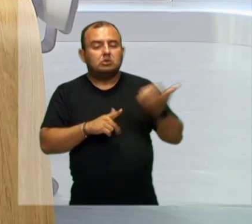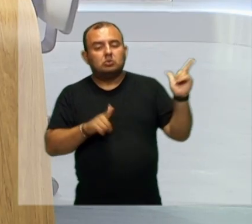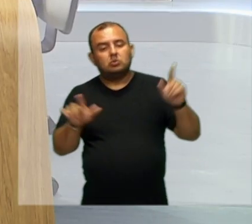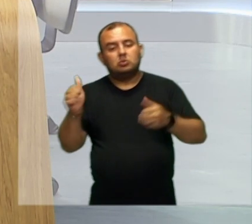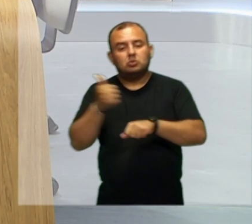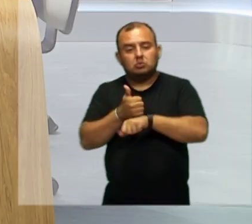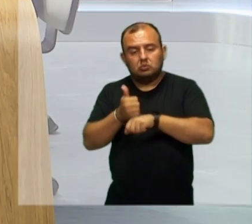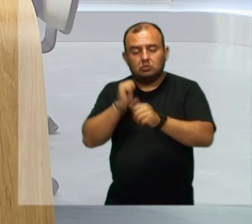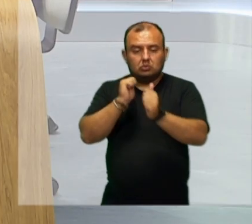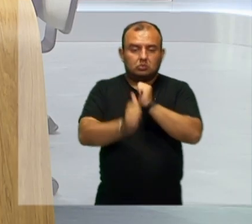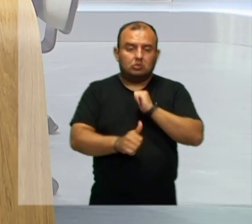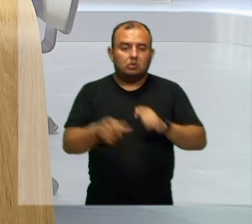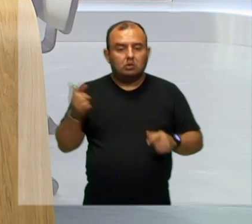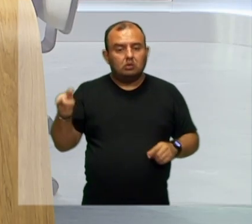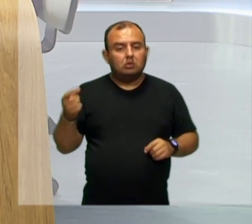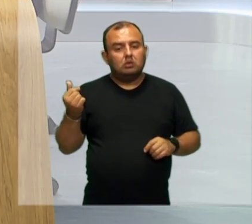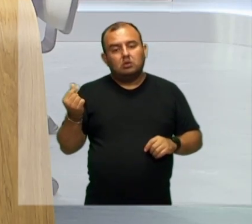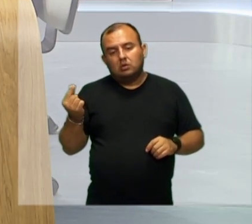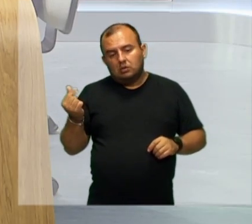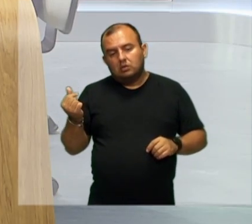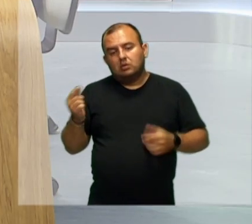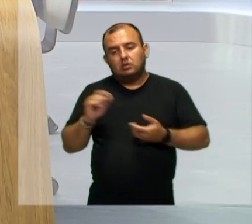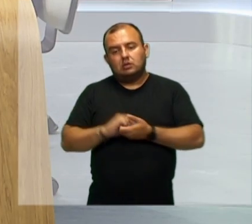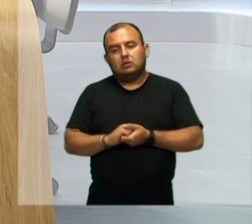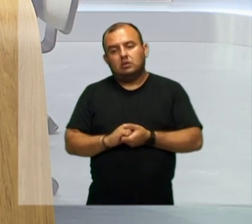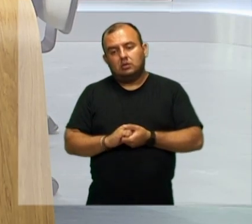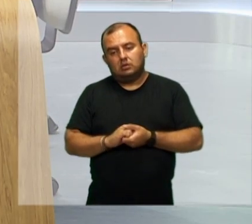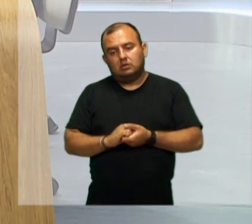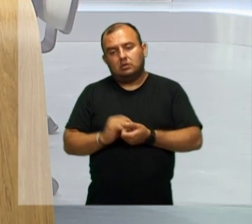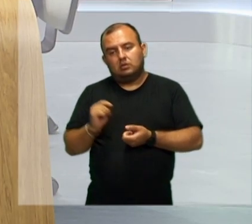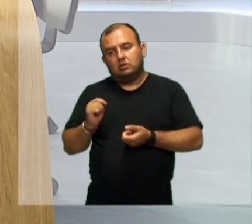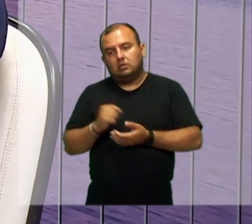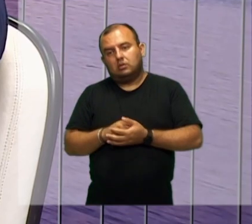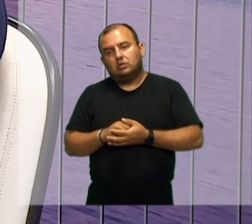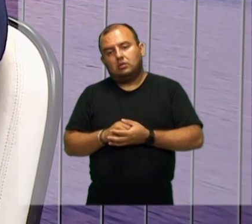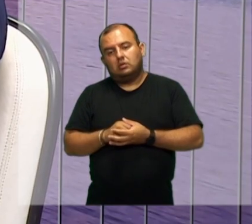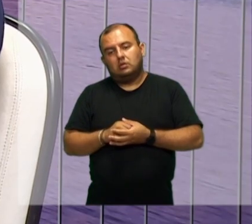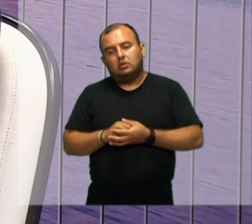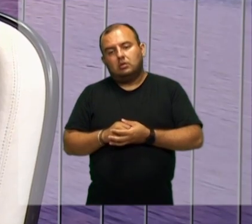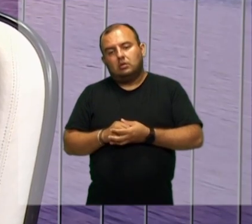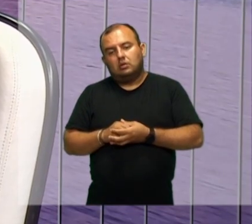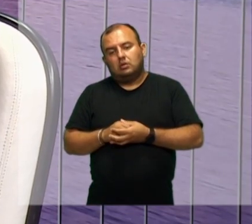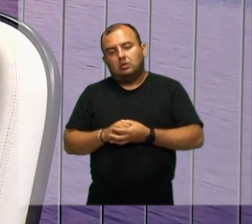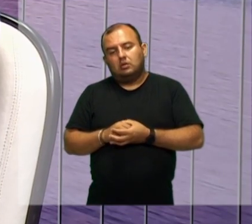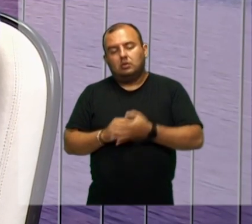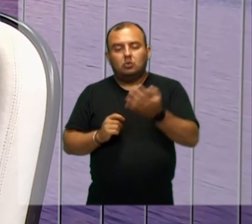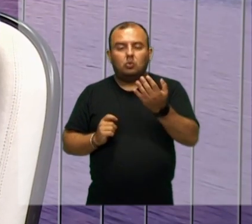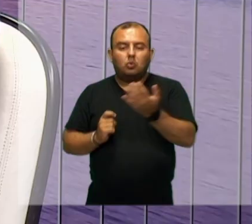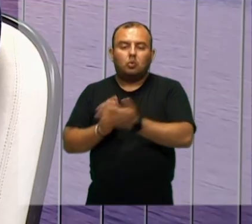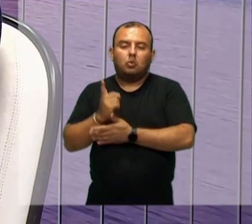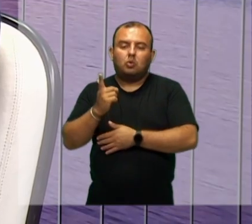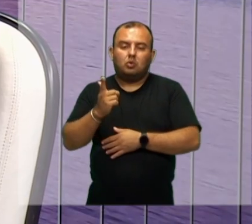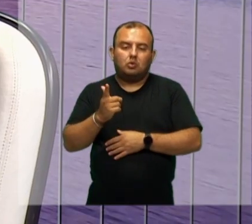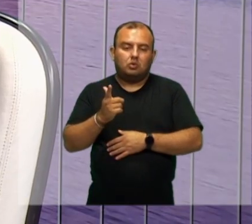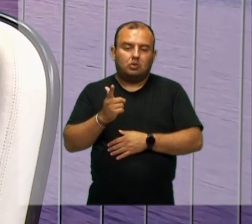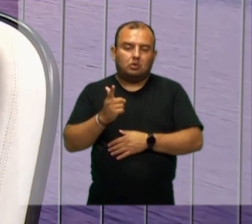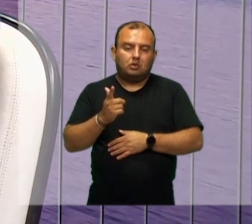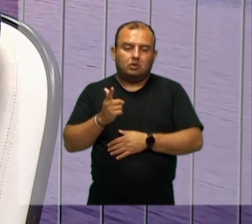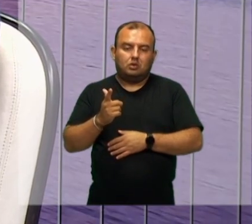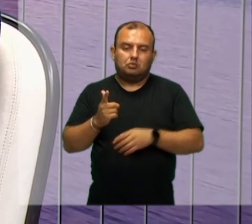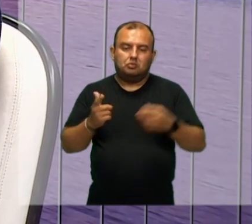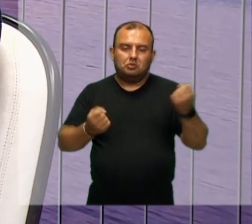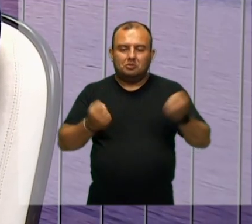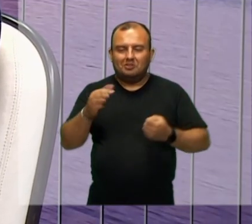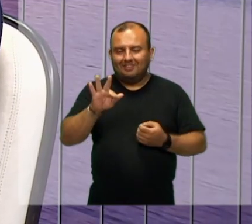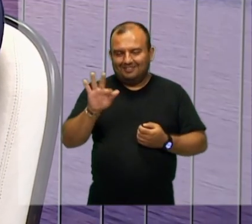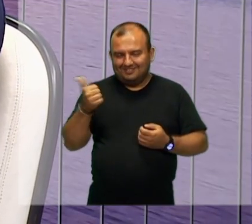esportes, esse custo Não dá nem para partida, né? Não compra, vamos fazer assim, não compra a tampinha do ventil de um pneu da Fórmula 1,